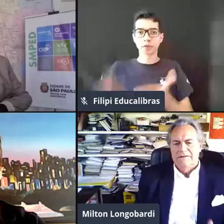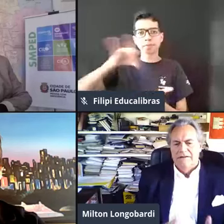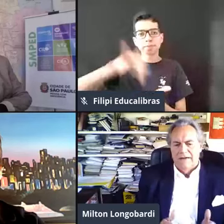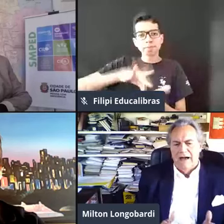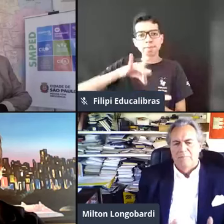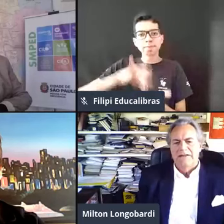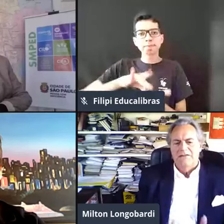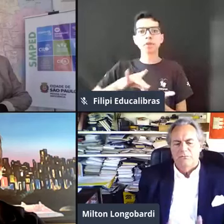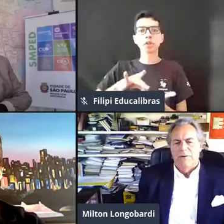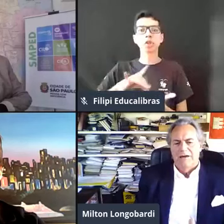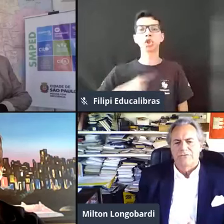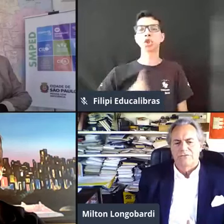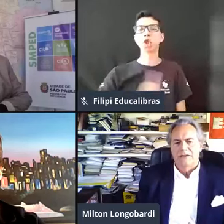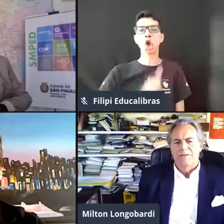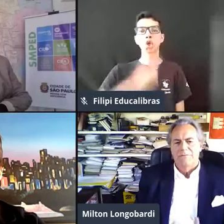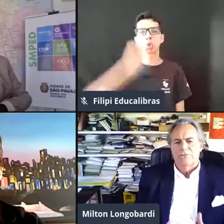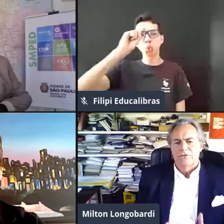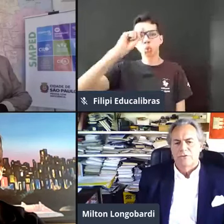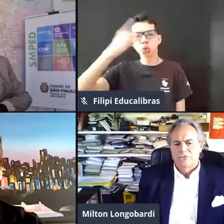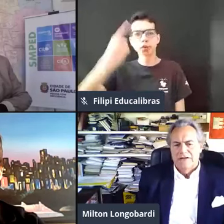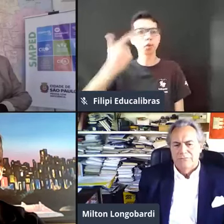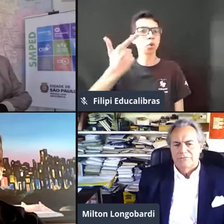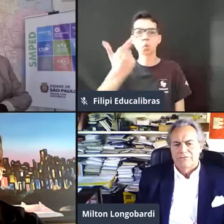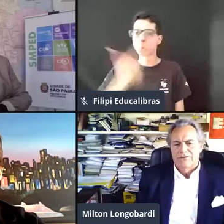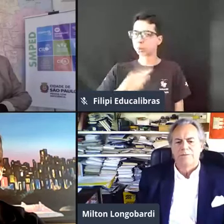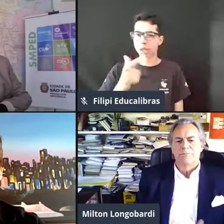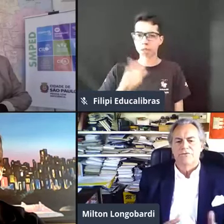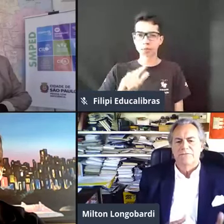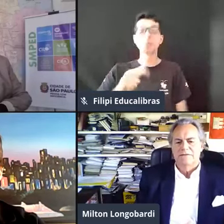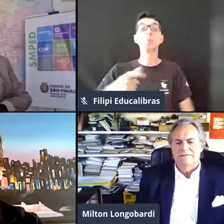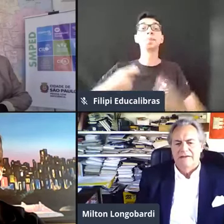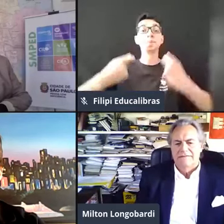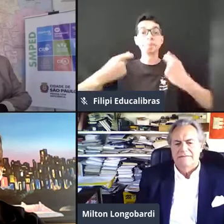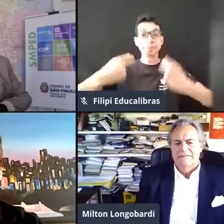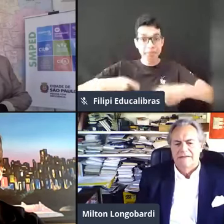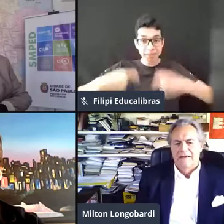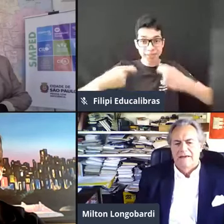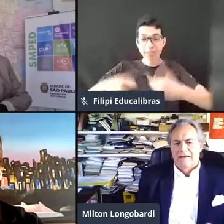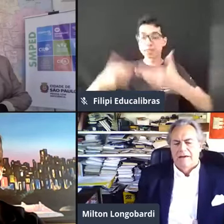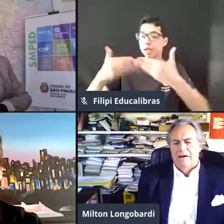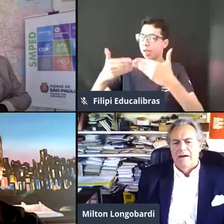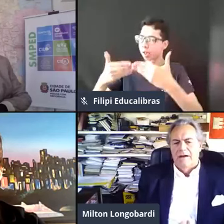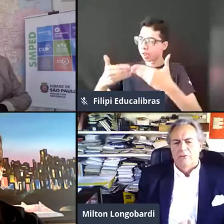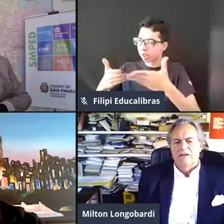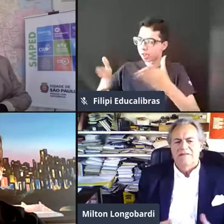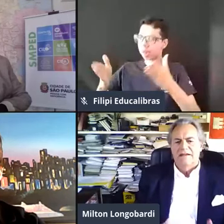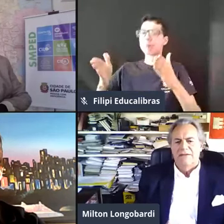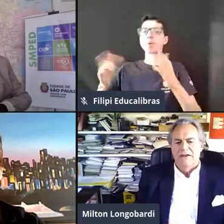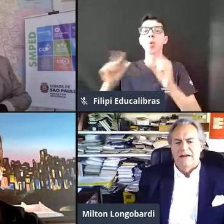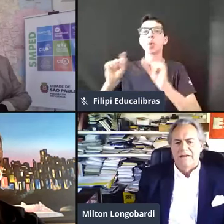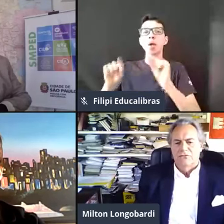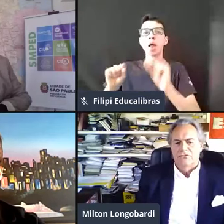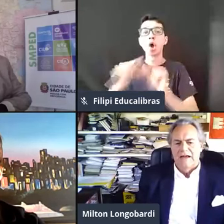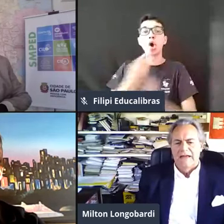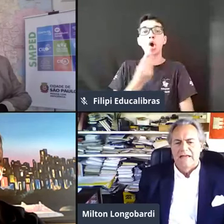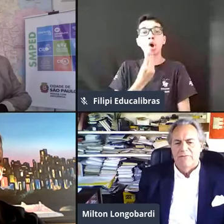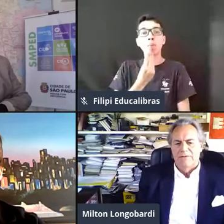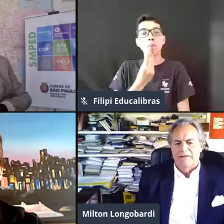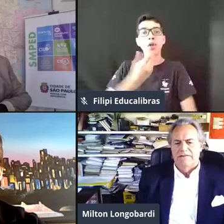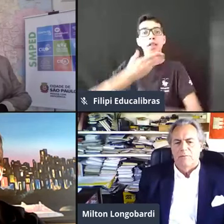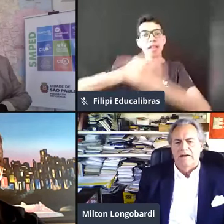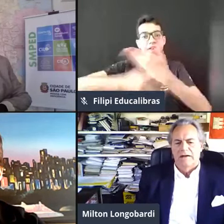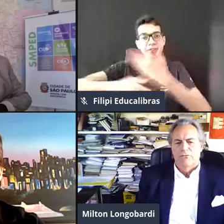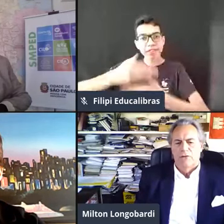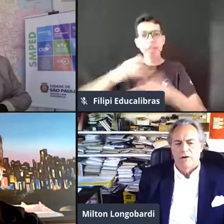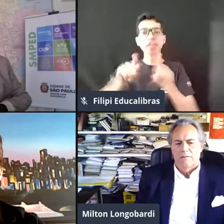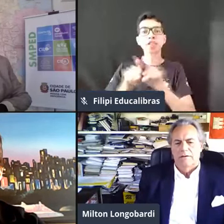momento de abrir espaços também para os longevos e para os deficientes. O que significa isso? Já que ele vai